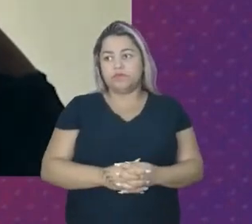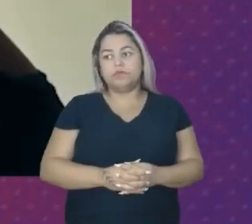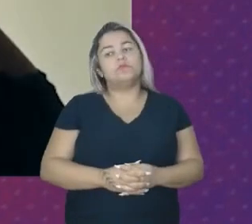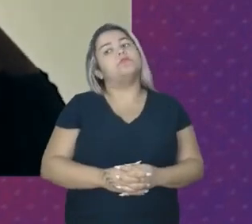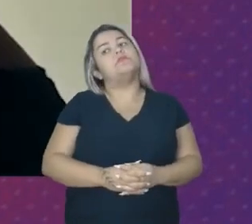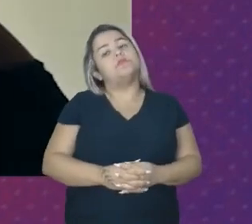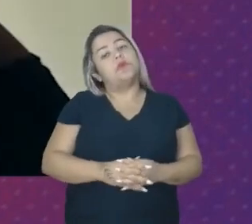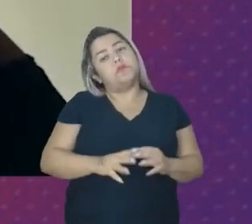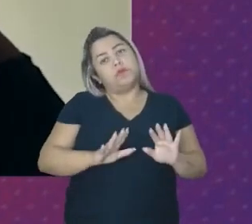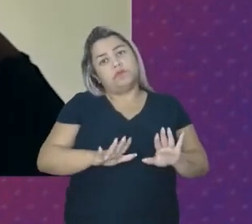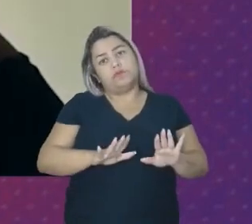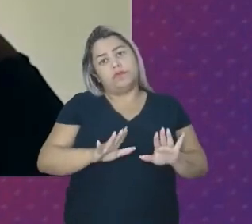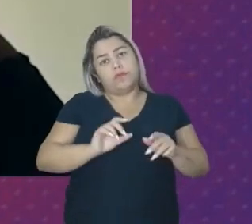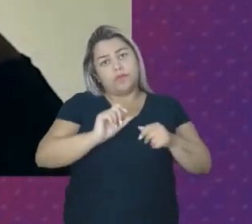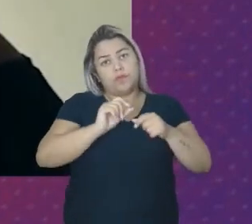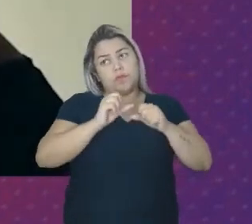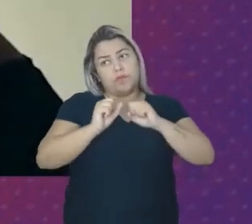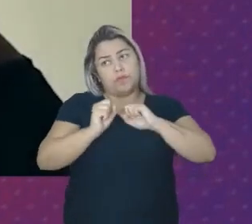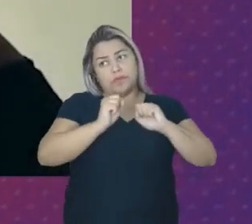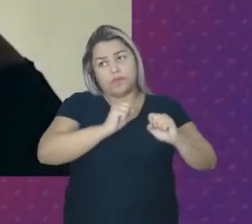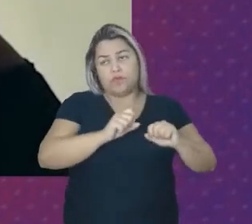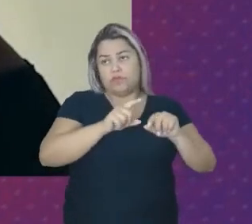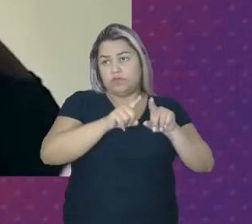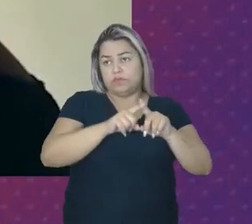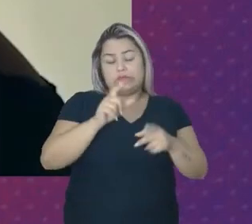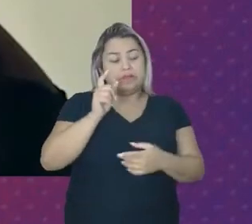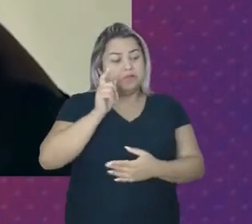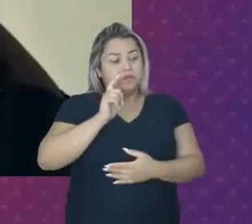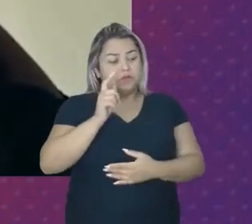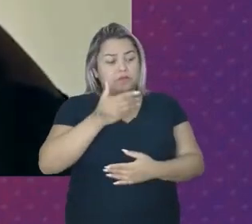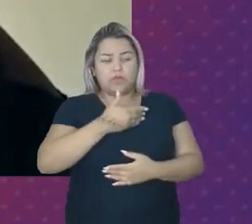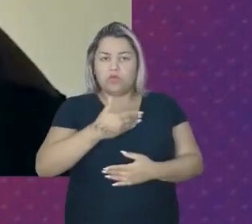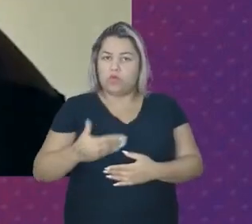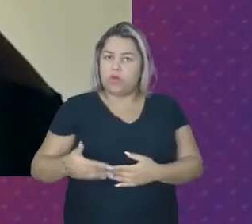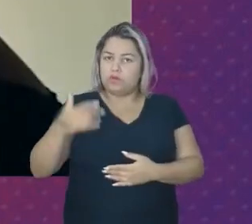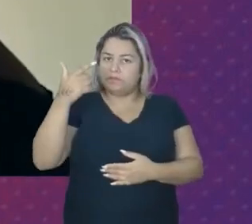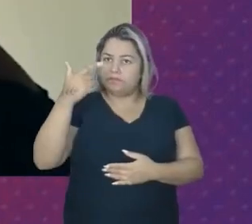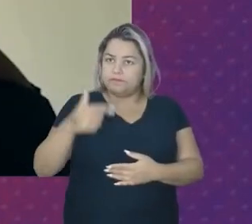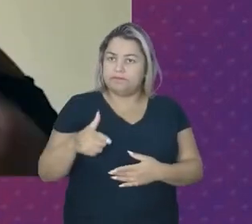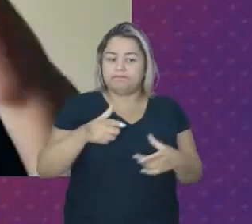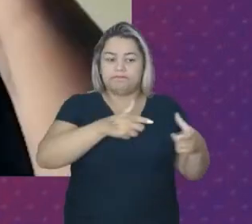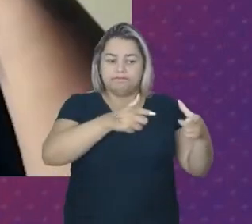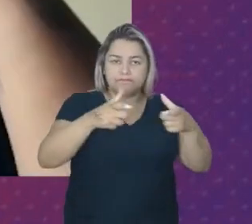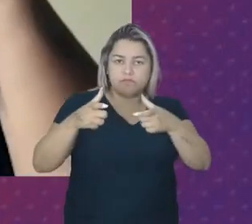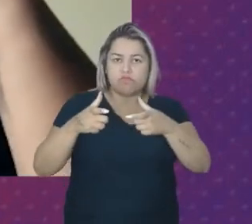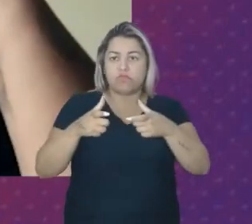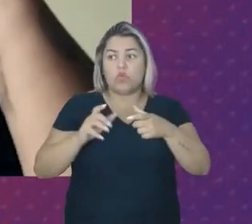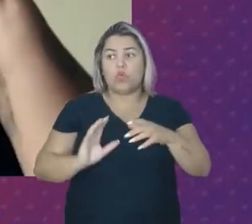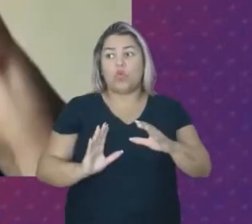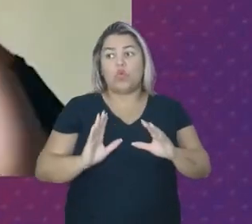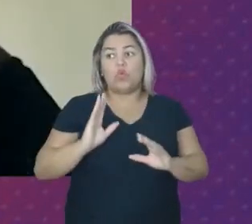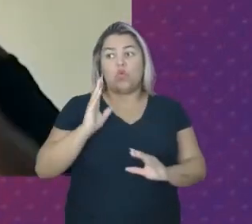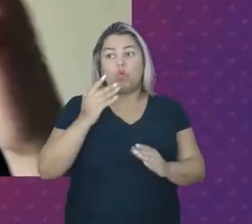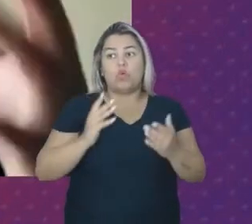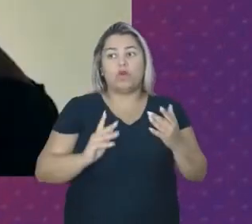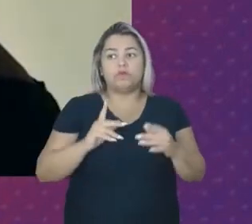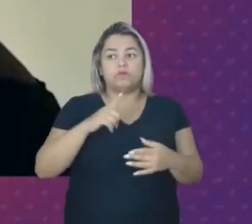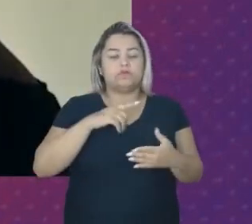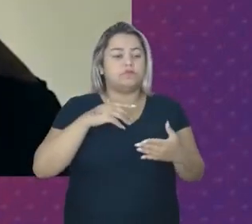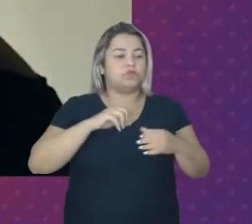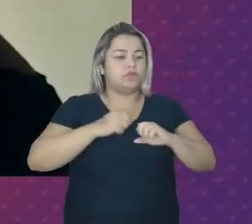de se tratar, nós podemos tratar o conteúdo político de interesse público em outras áreas, por exemplo. Durante o Carnaval, houve uma